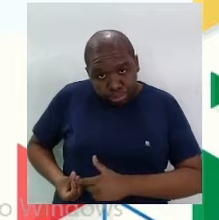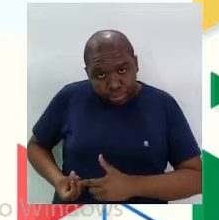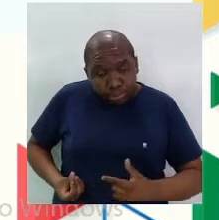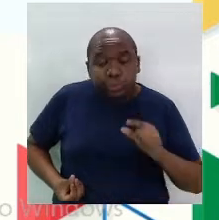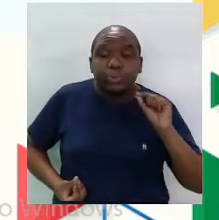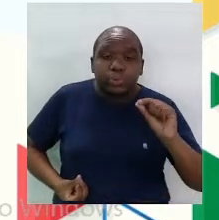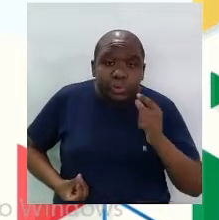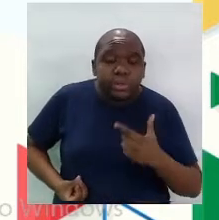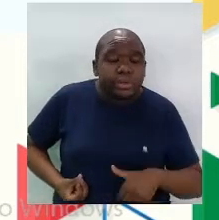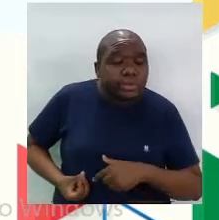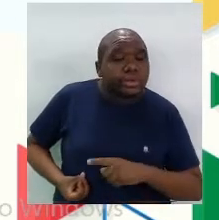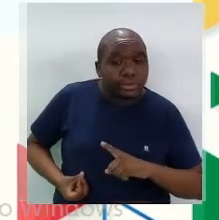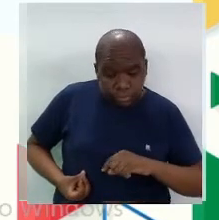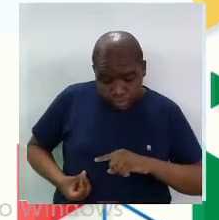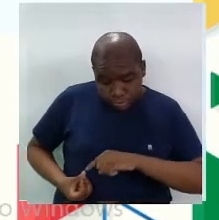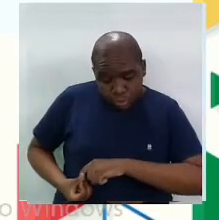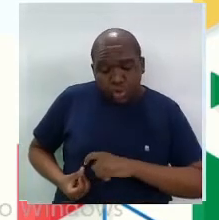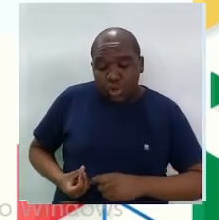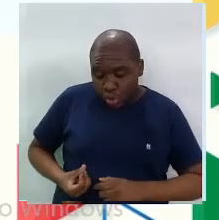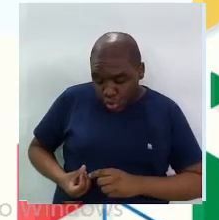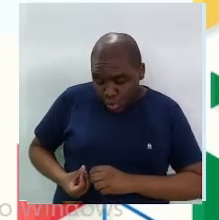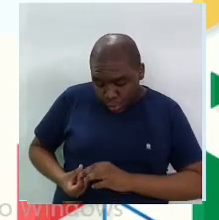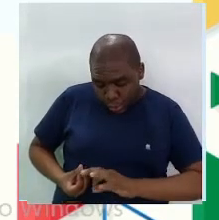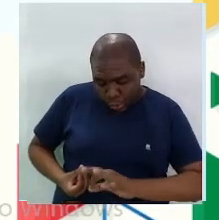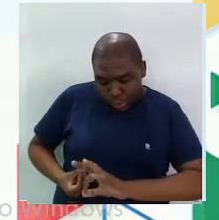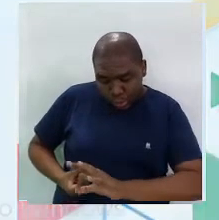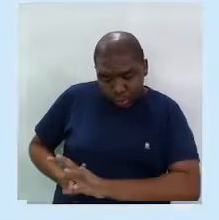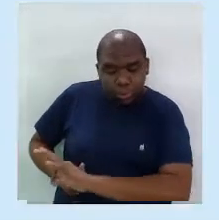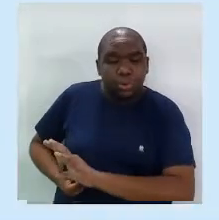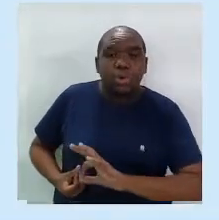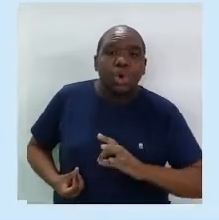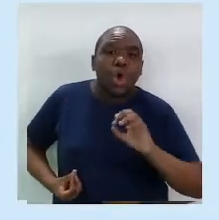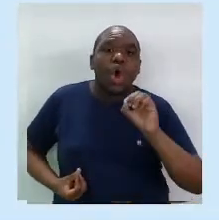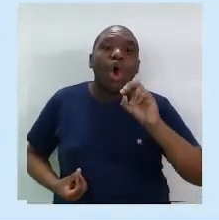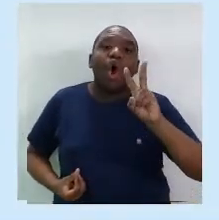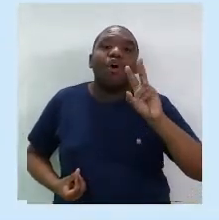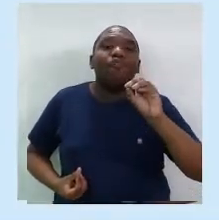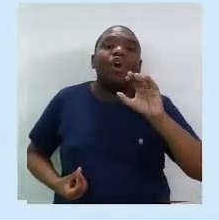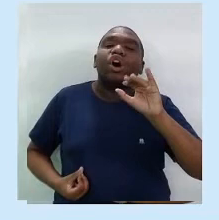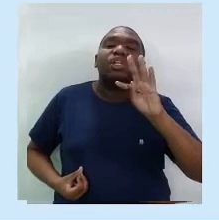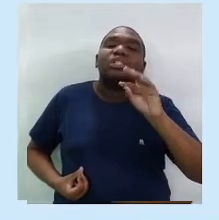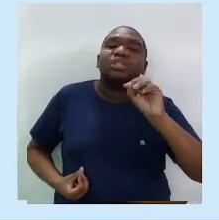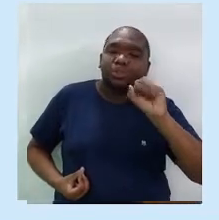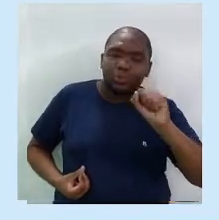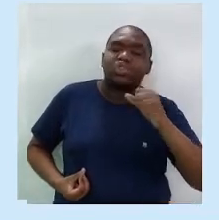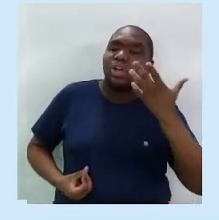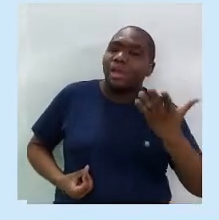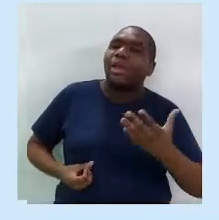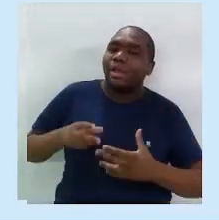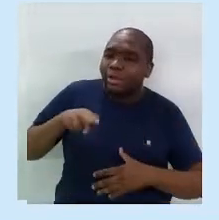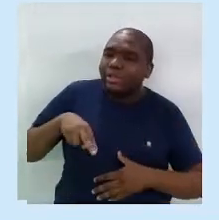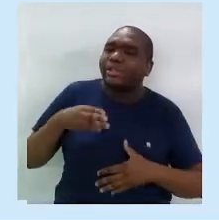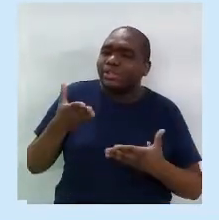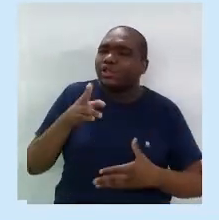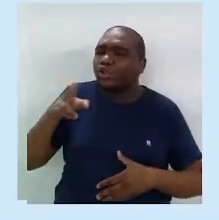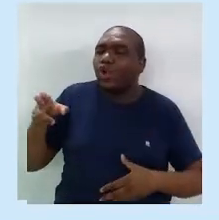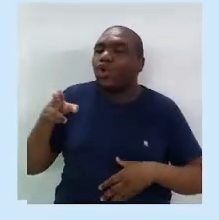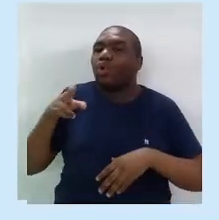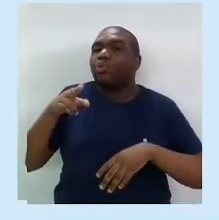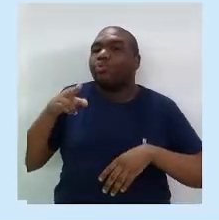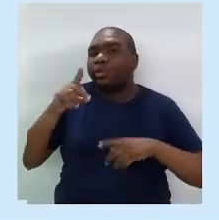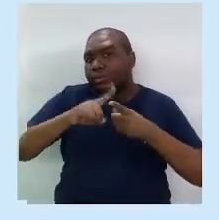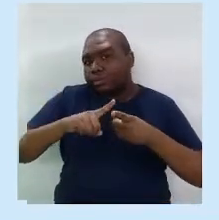os ovários, eles vão produzir os ovócitos secundários, que são popularmente